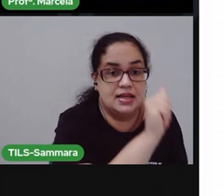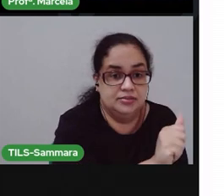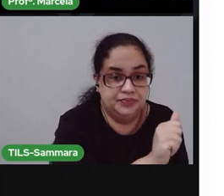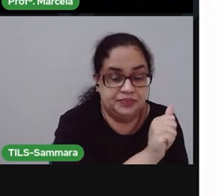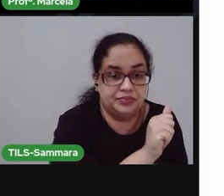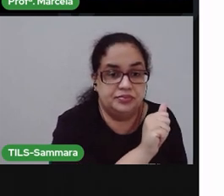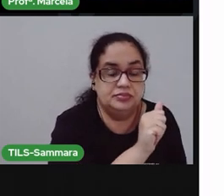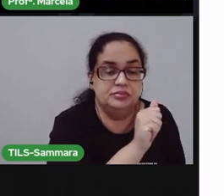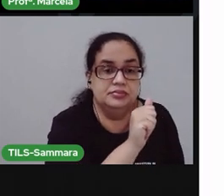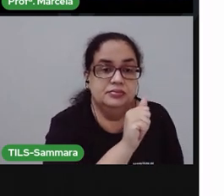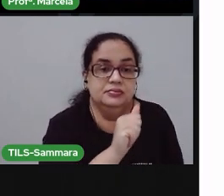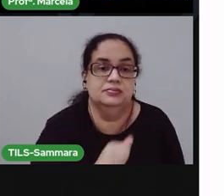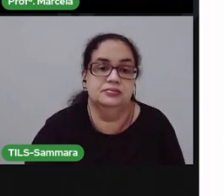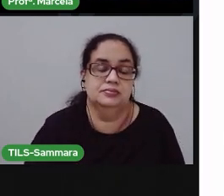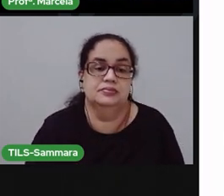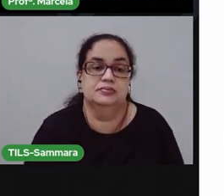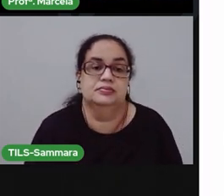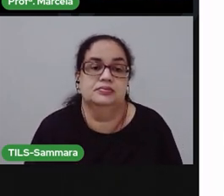Barata.